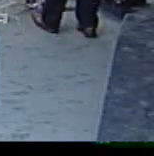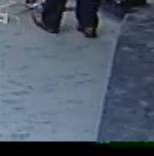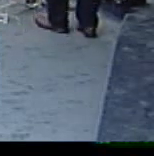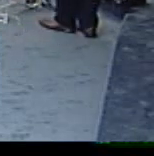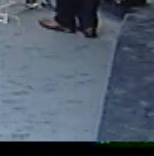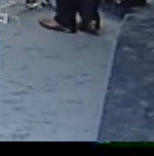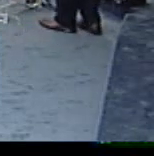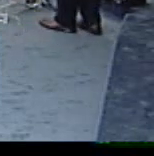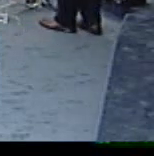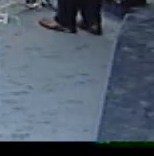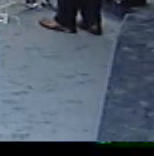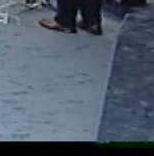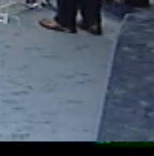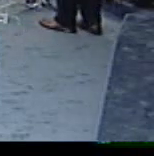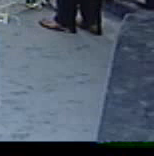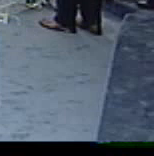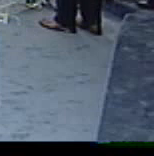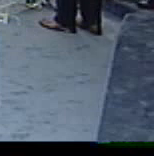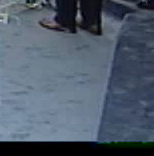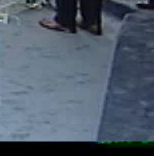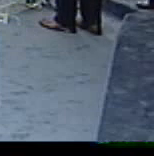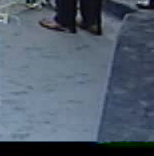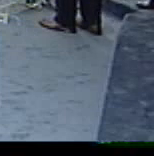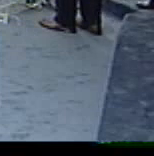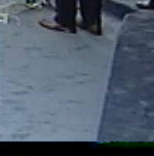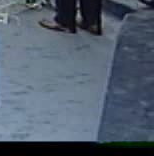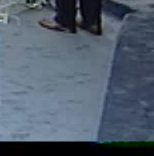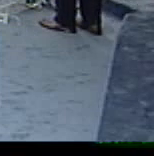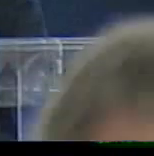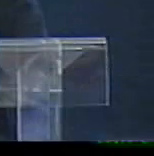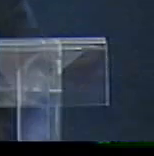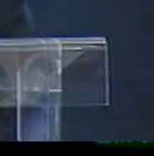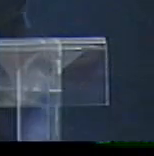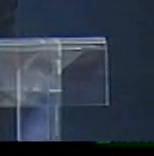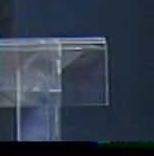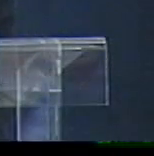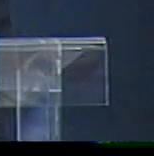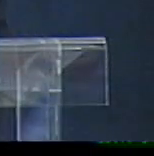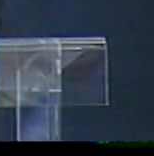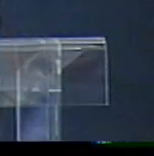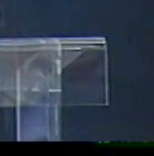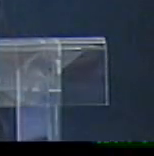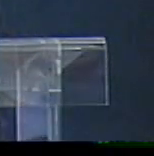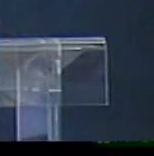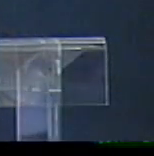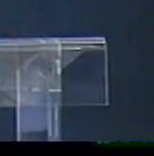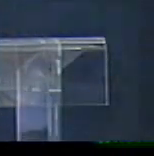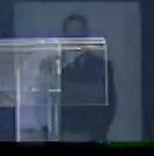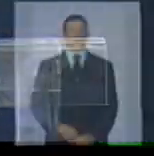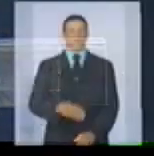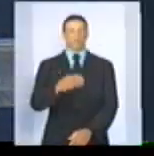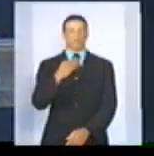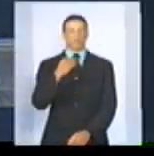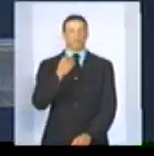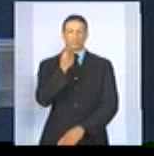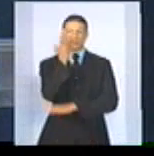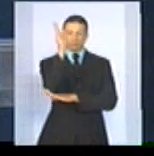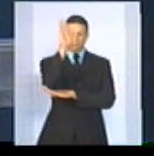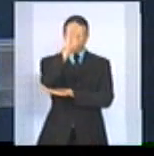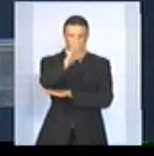são as baixinhas que tem que investir um pouquinho aqui boa tarde a todos obrigado ao Ministro Luis fucks para essa oportunidades